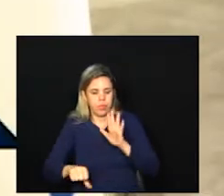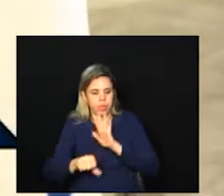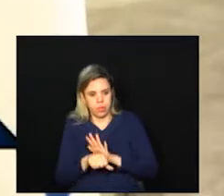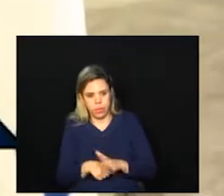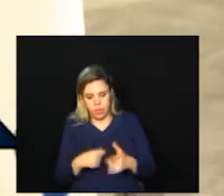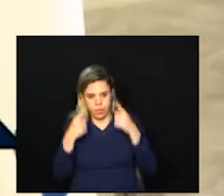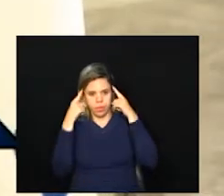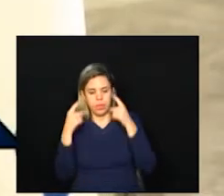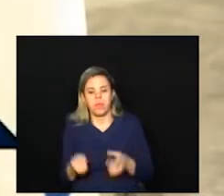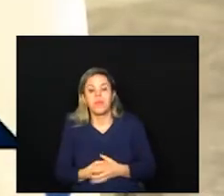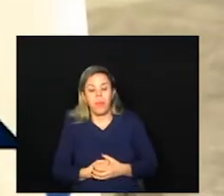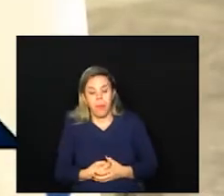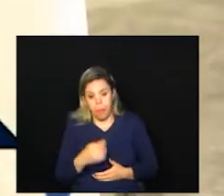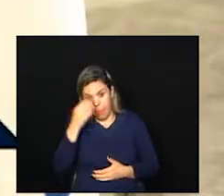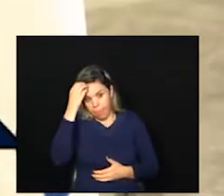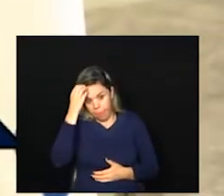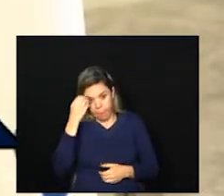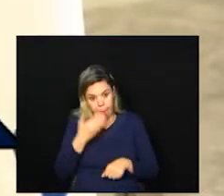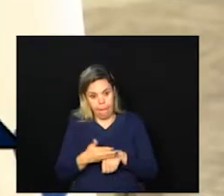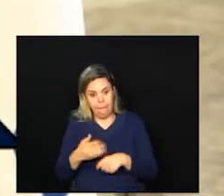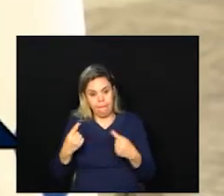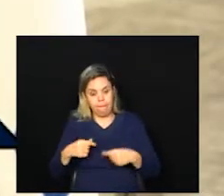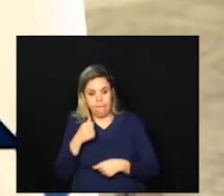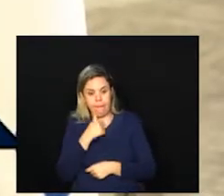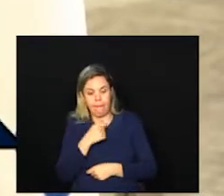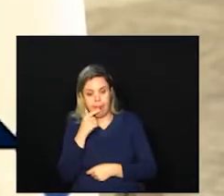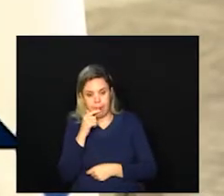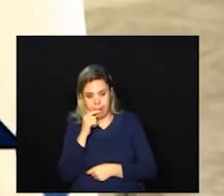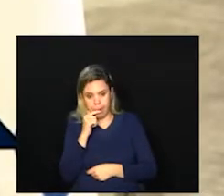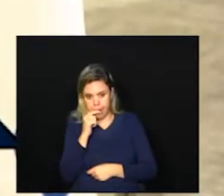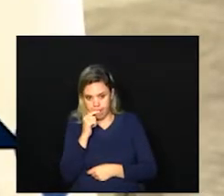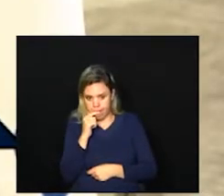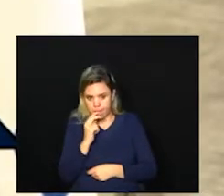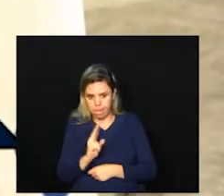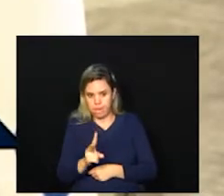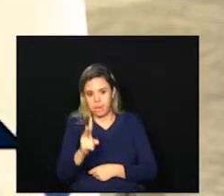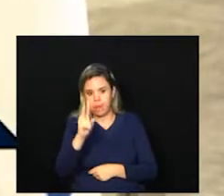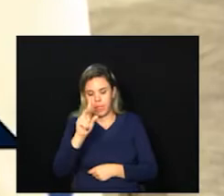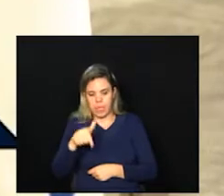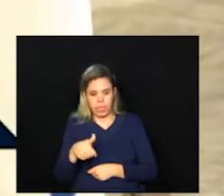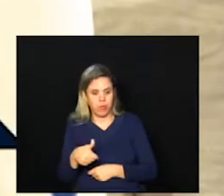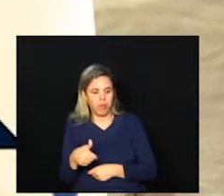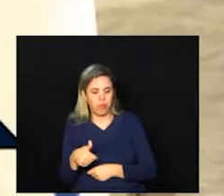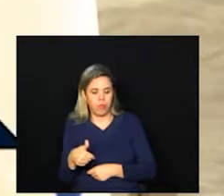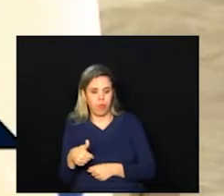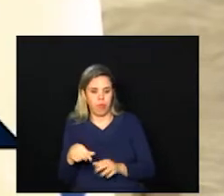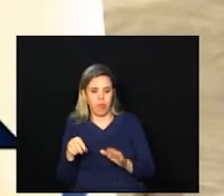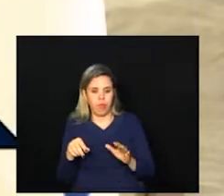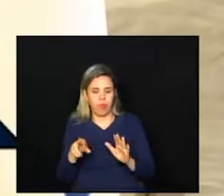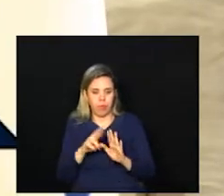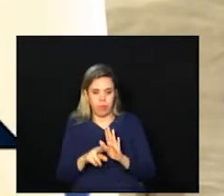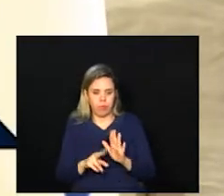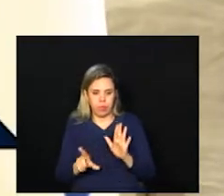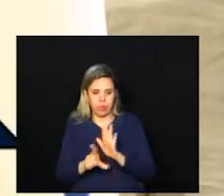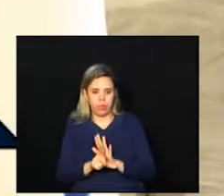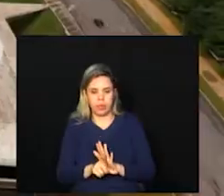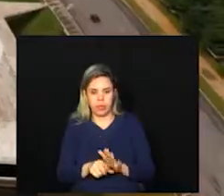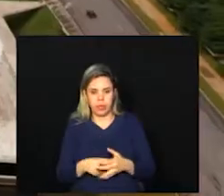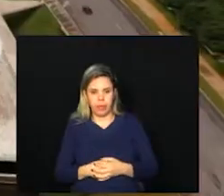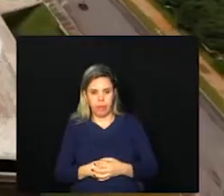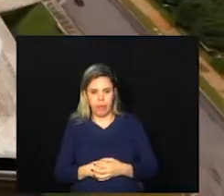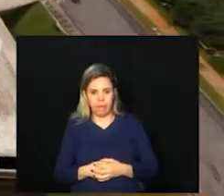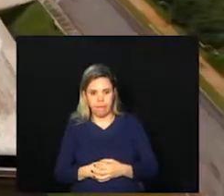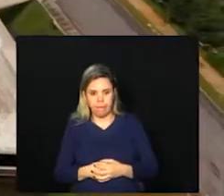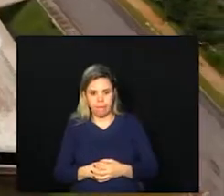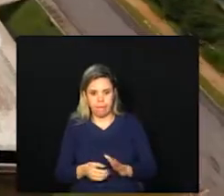da violência praticada contra a mulher e poder dar sequência às medidas legais cabíveis.